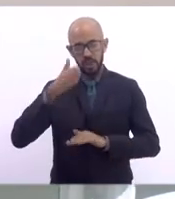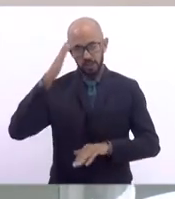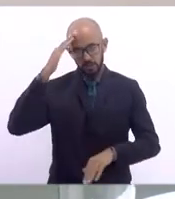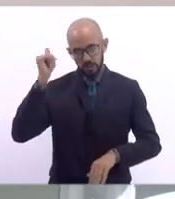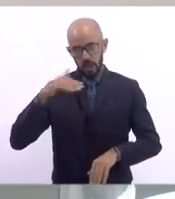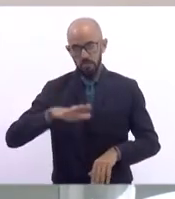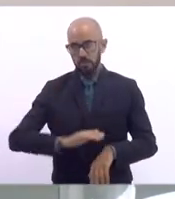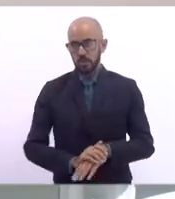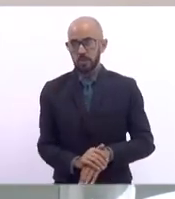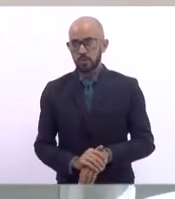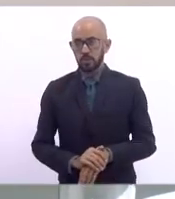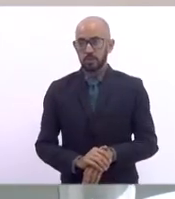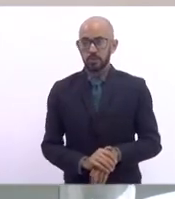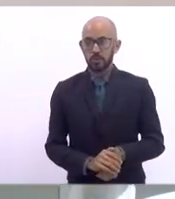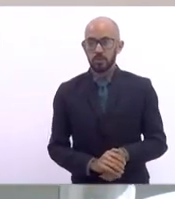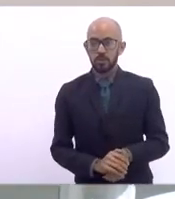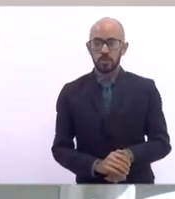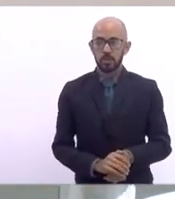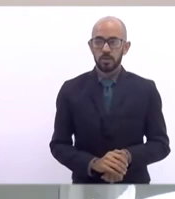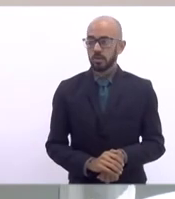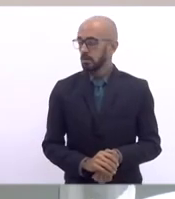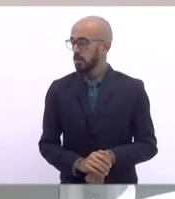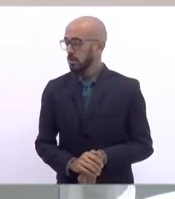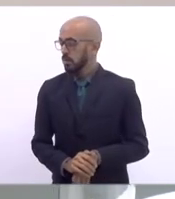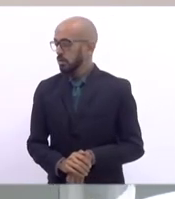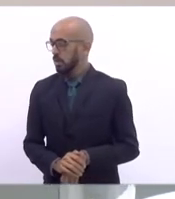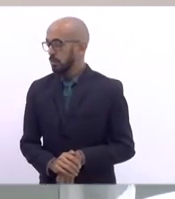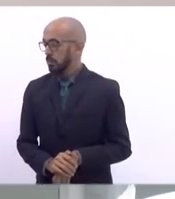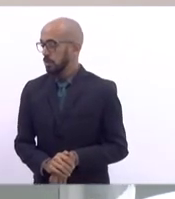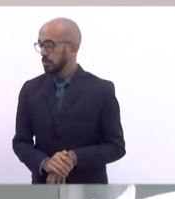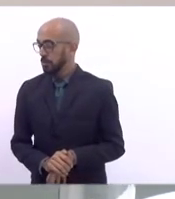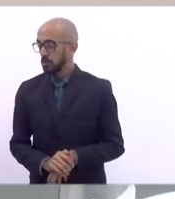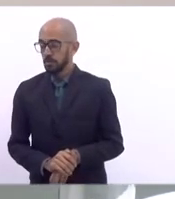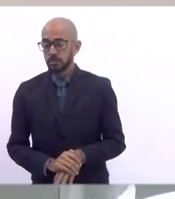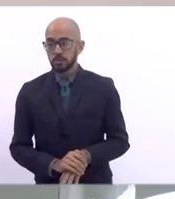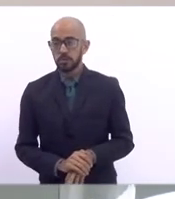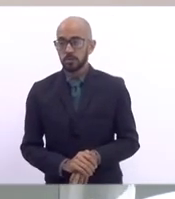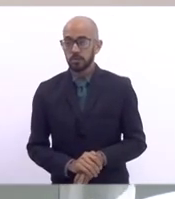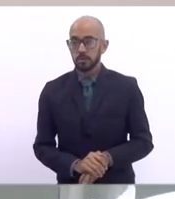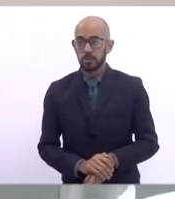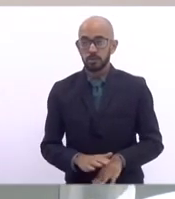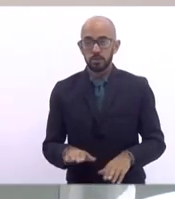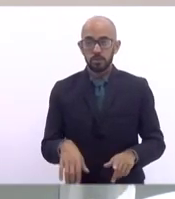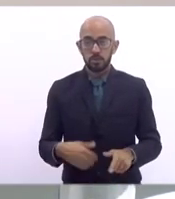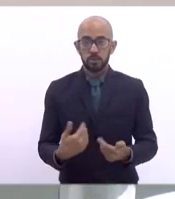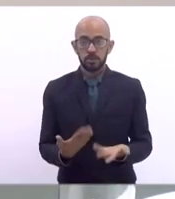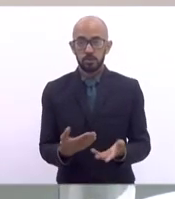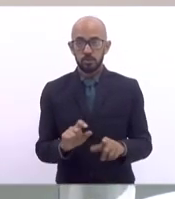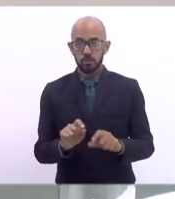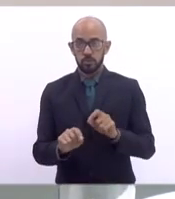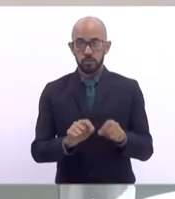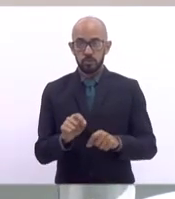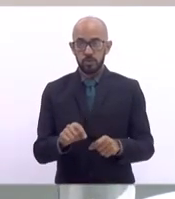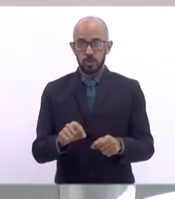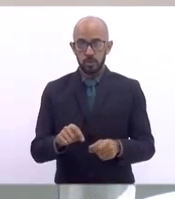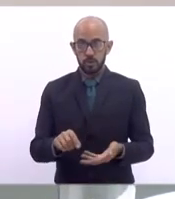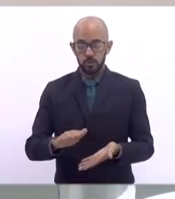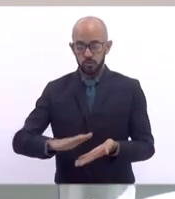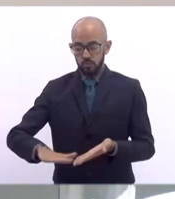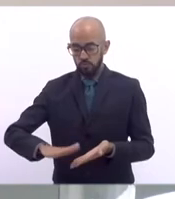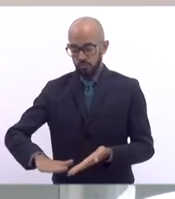verdadeiro mas o fluxo de caixa do Tesouro ele se